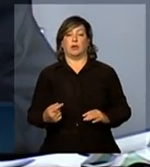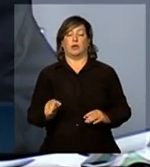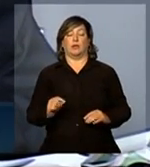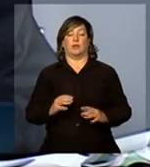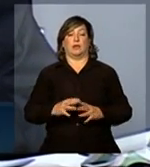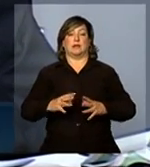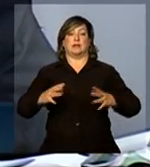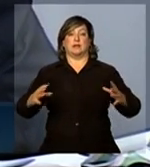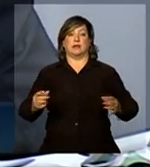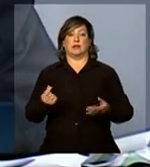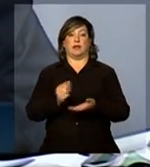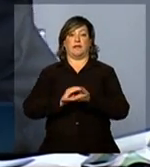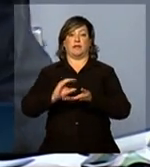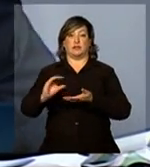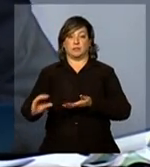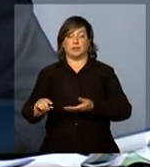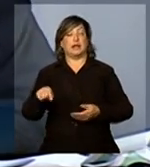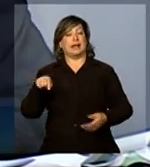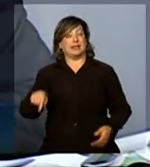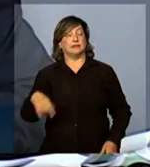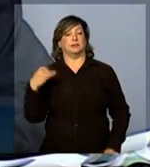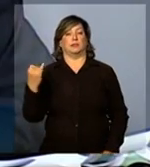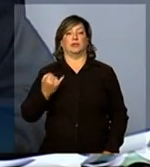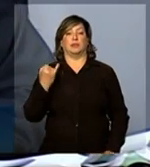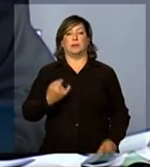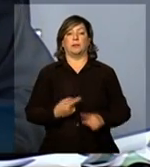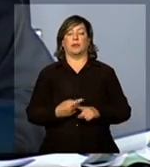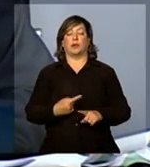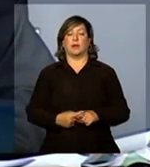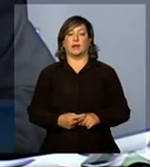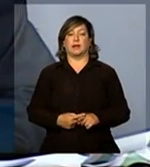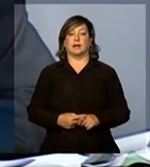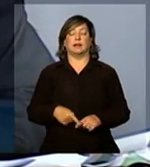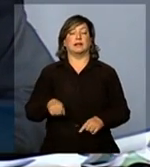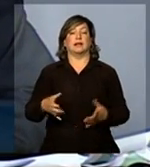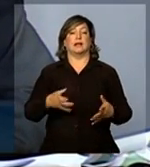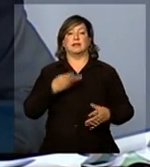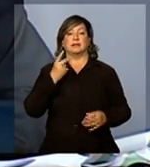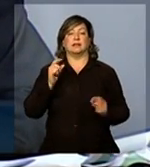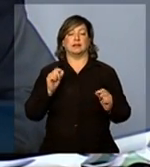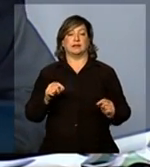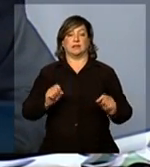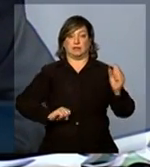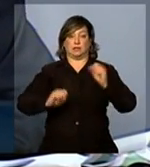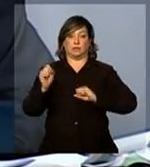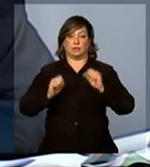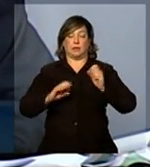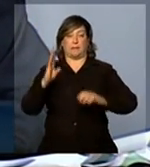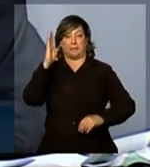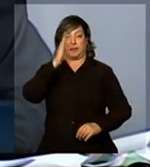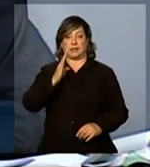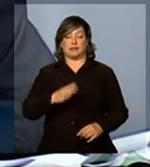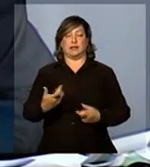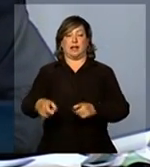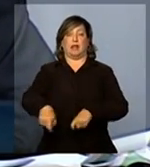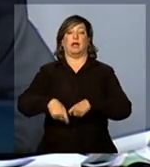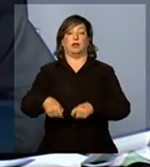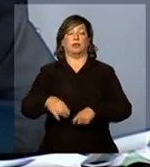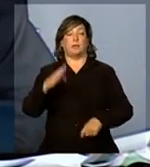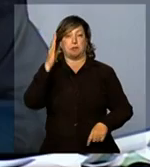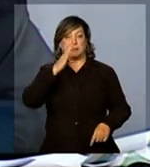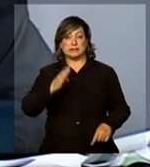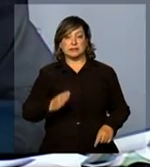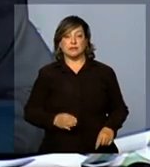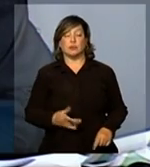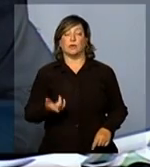O crescimento do investimento é importante porque significa que a indústria brasileira, a agricultura brasileira